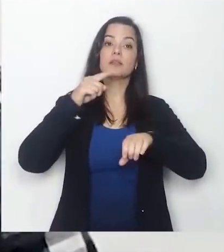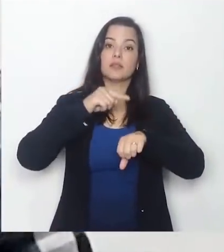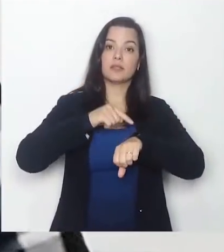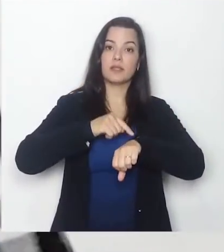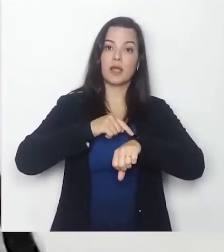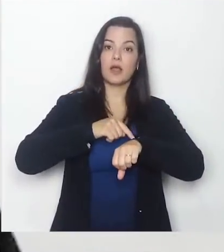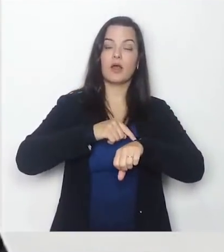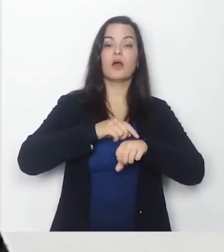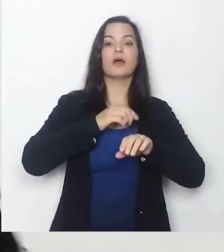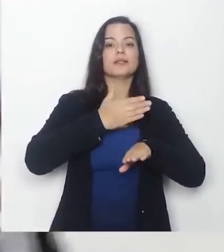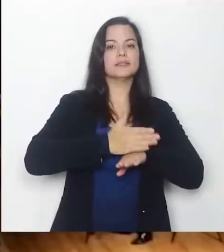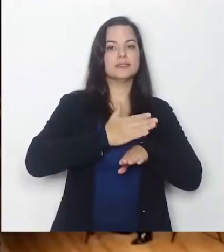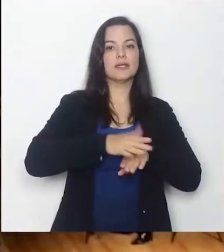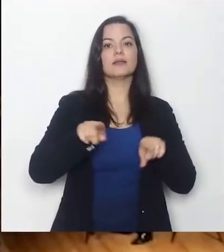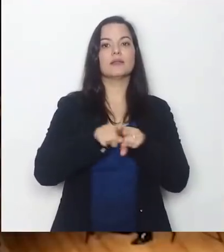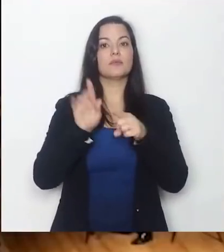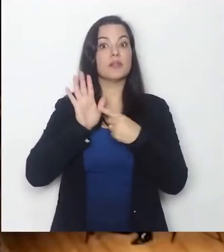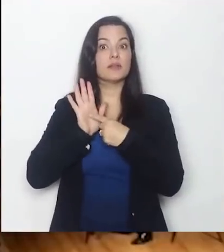nas apresentações.